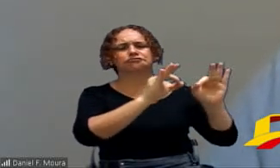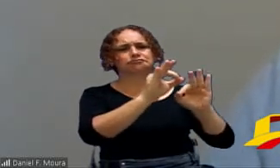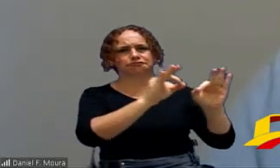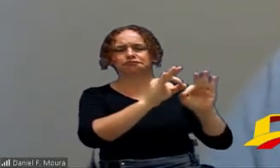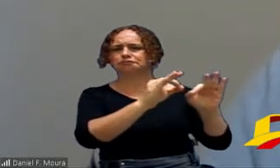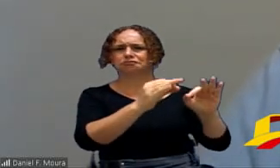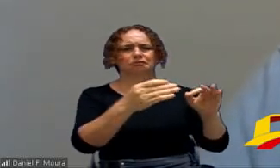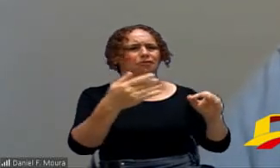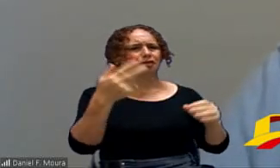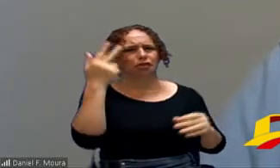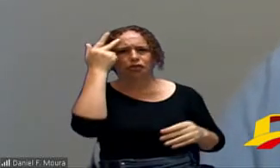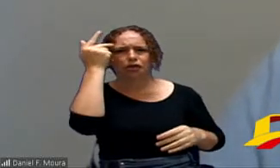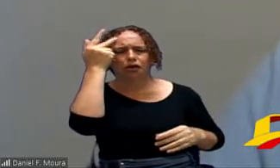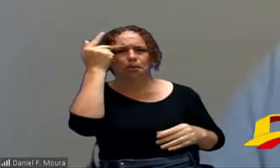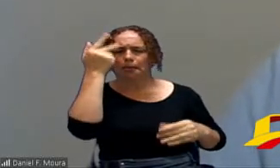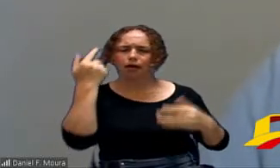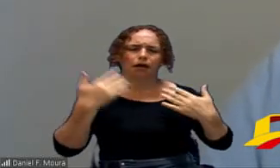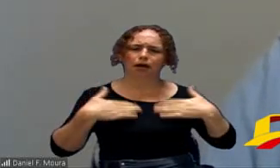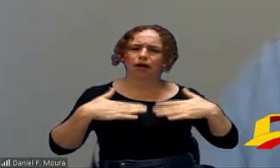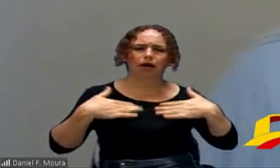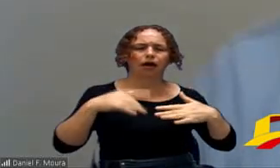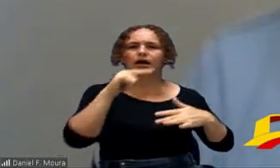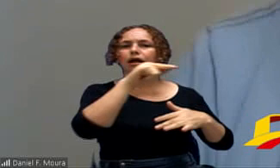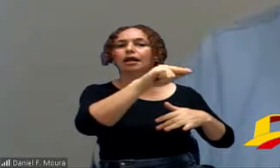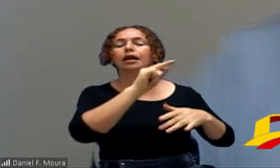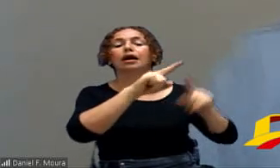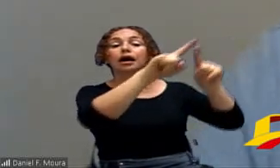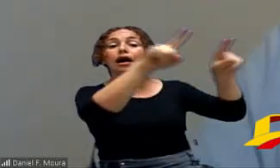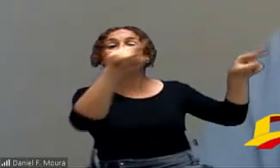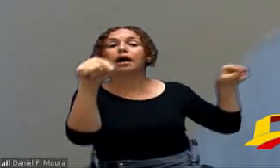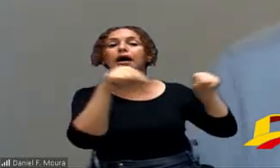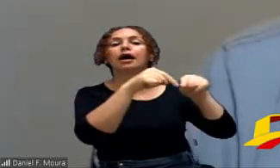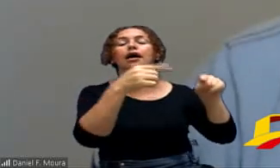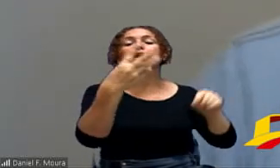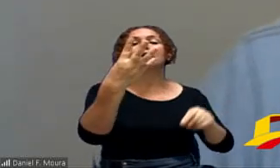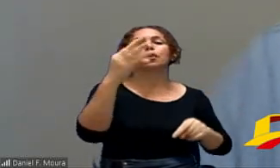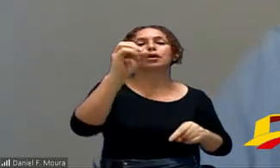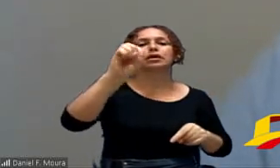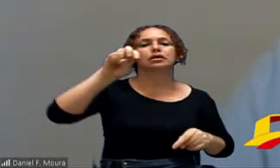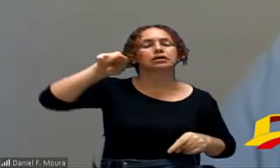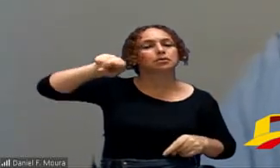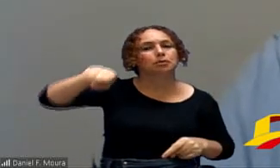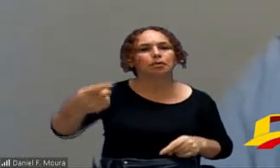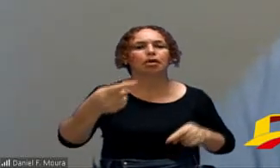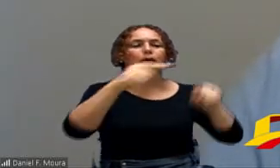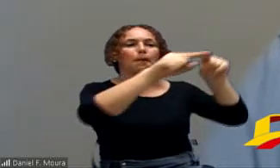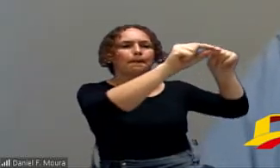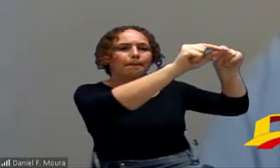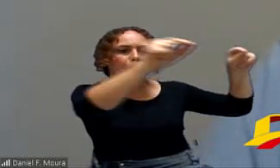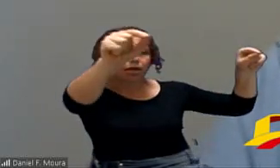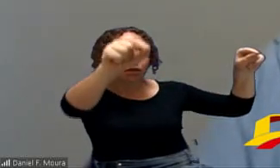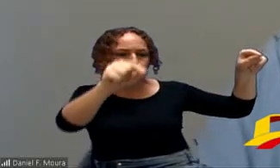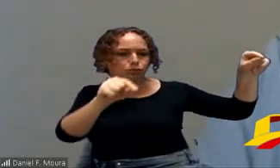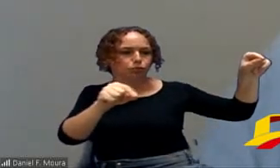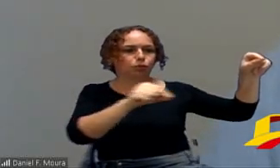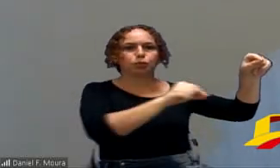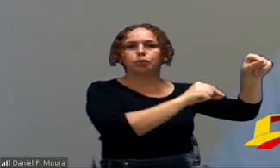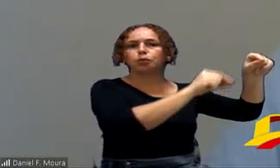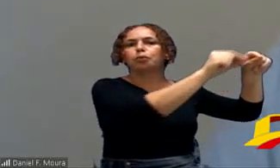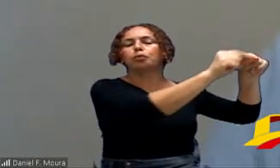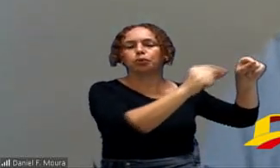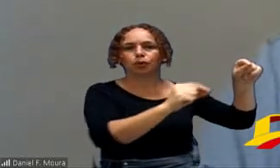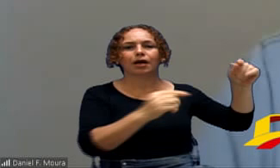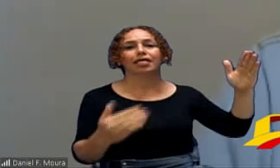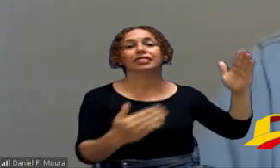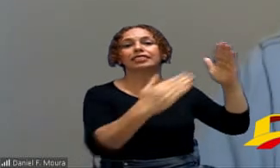um elefante dentro dessas áreas. Hoje o recinto do Sandro está em 40 mil metros quadrados, esse recinto está sendo ampliado continuamente até chegar em torno de